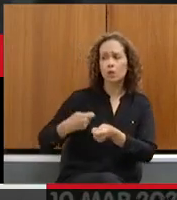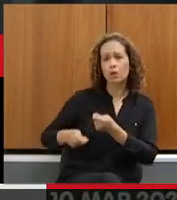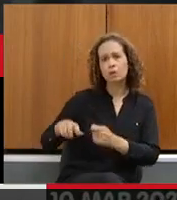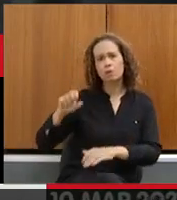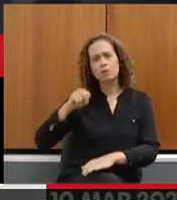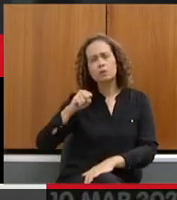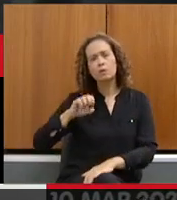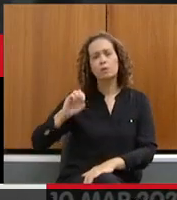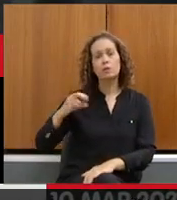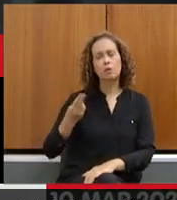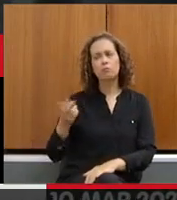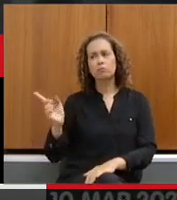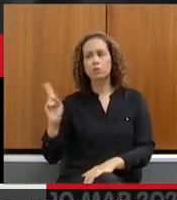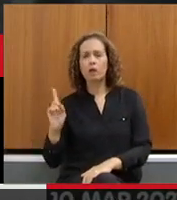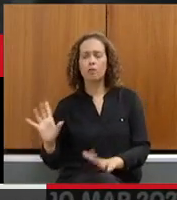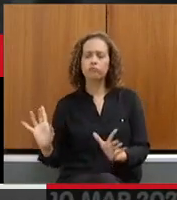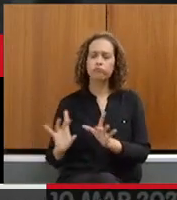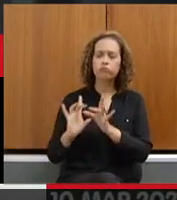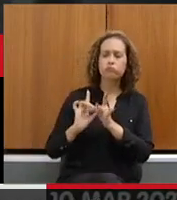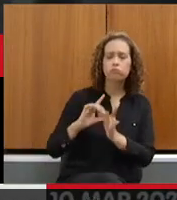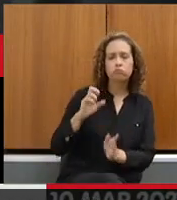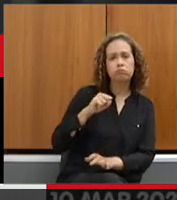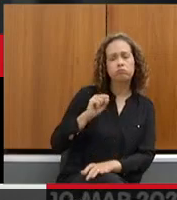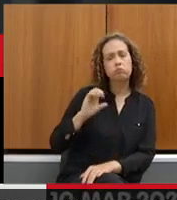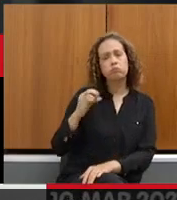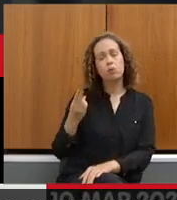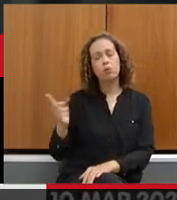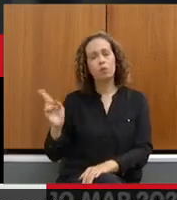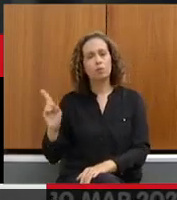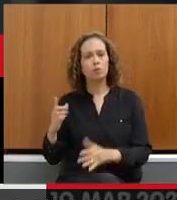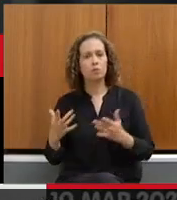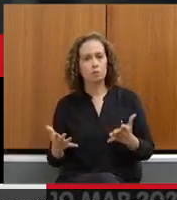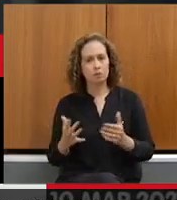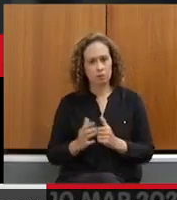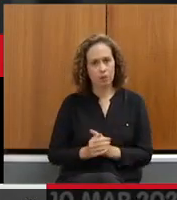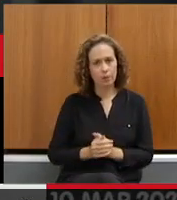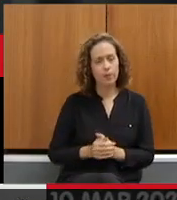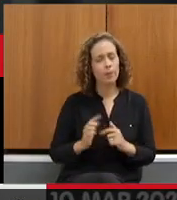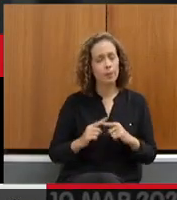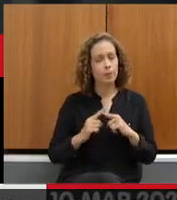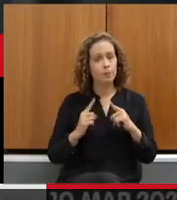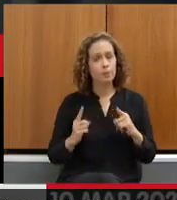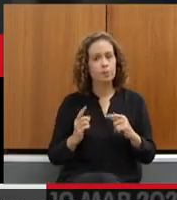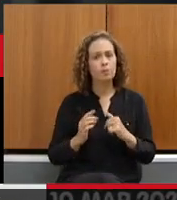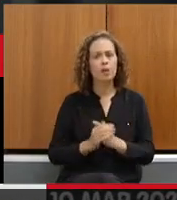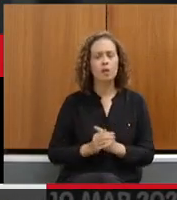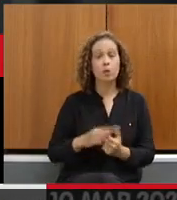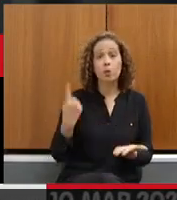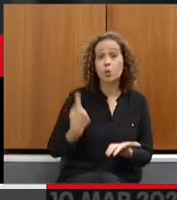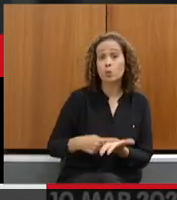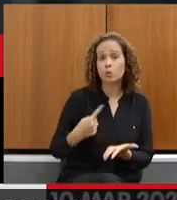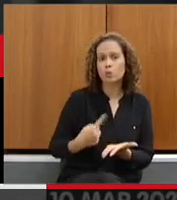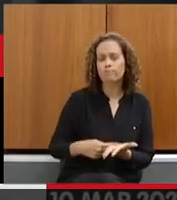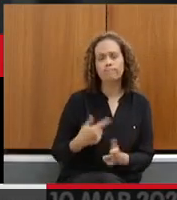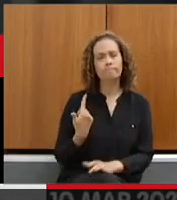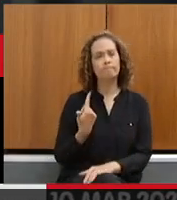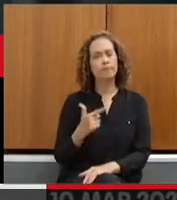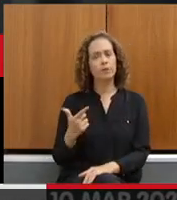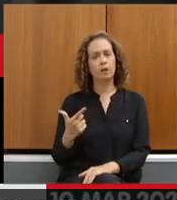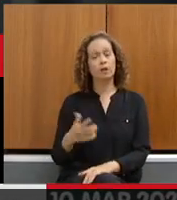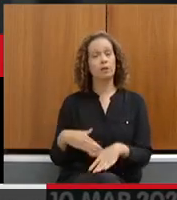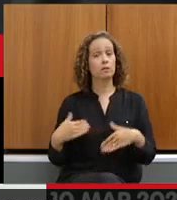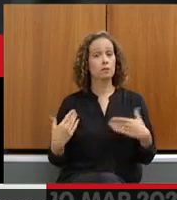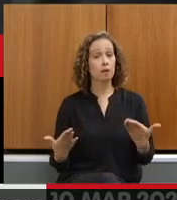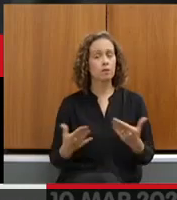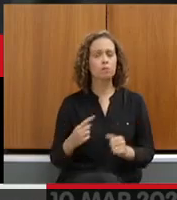de se fazer uma parceria ou não simplesmente isso ele não consta nada lei não consta compromisso então